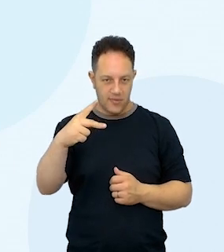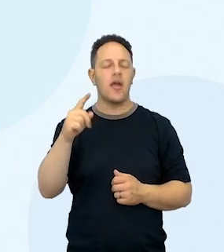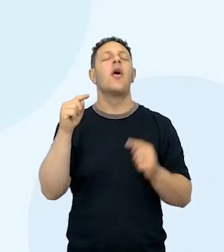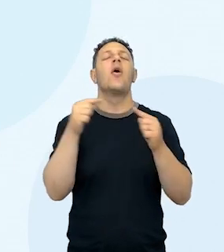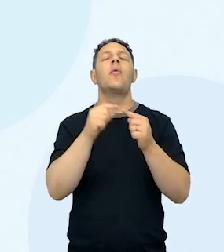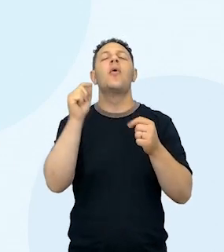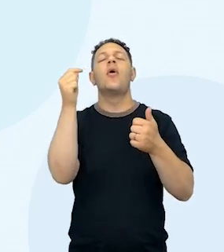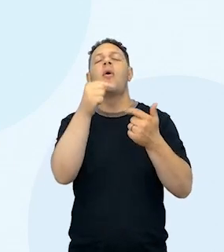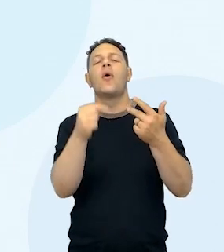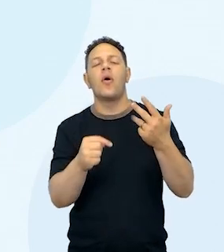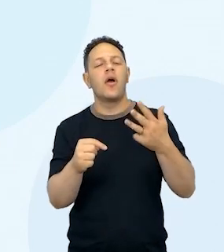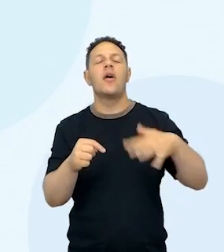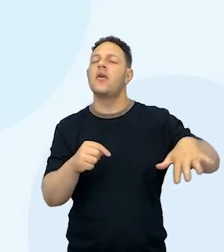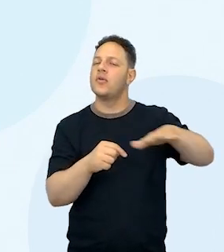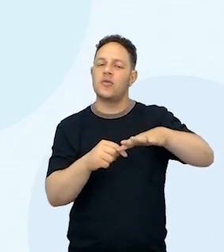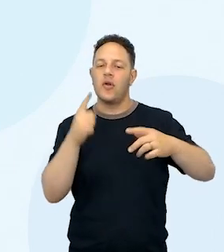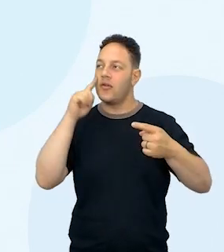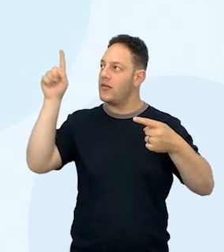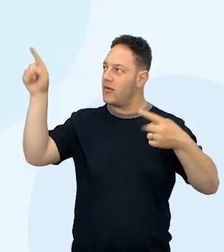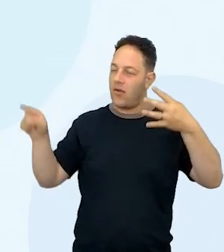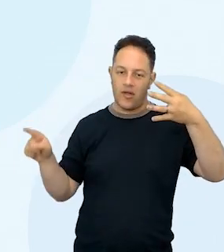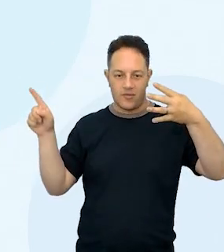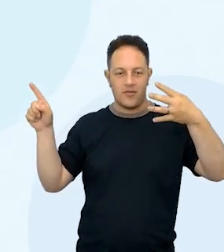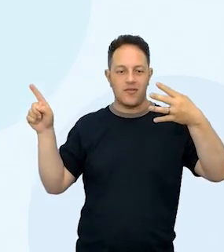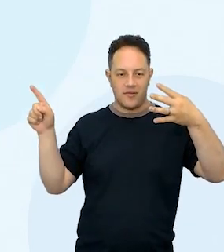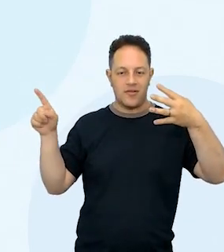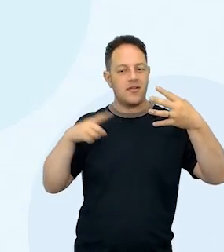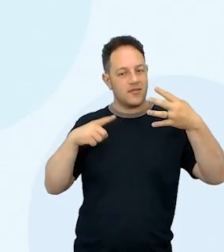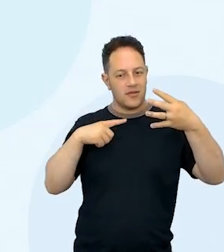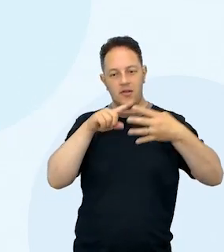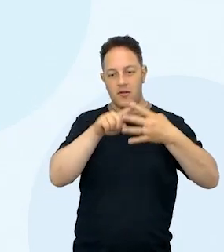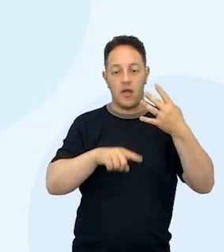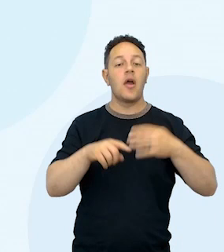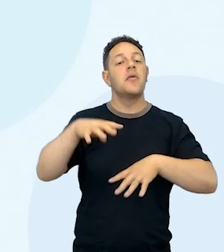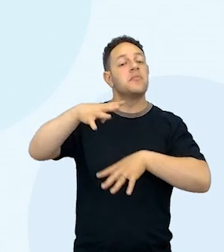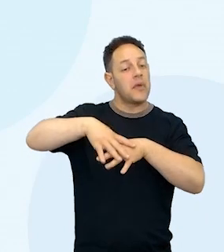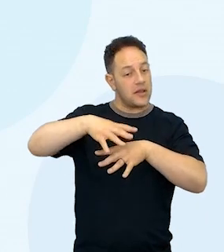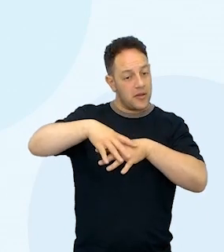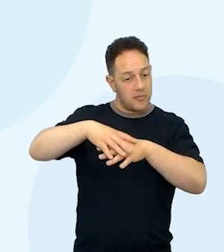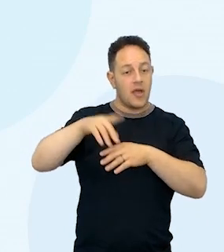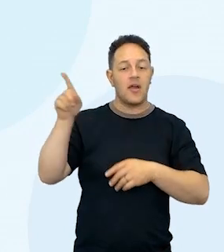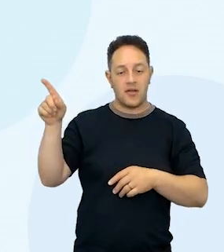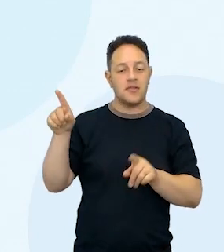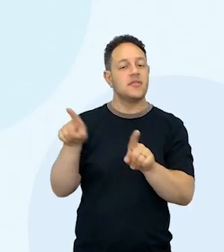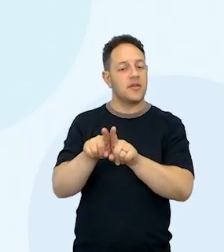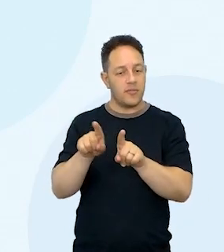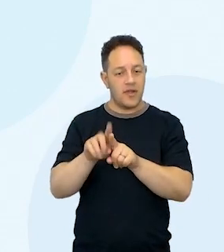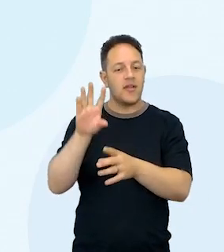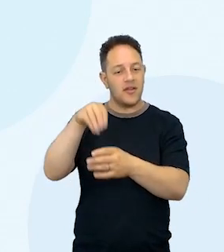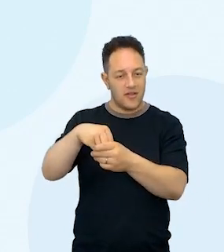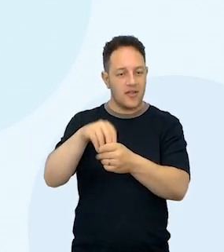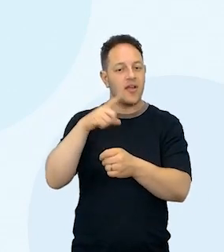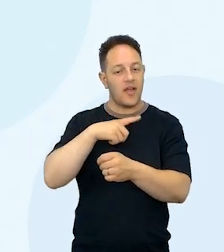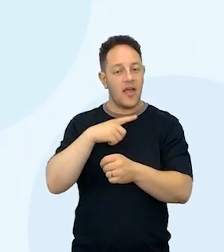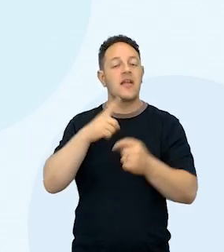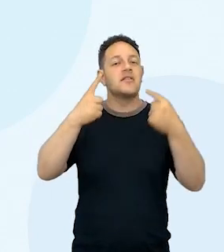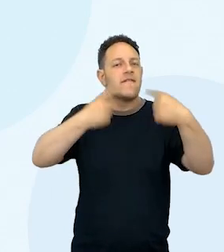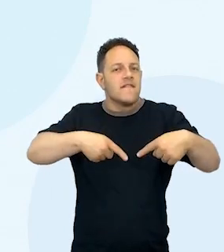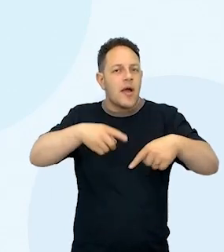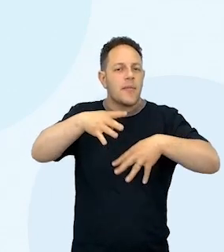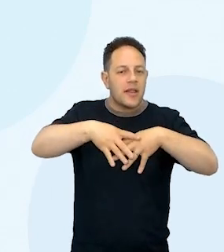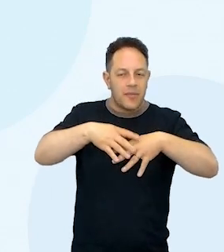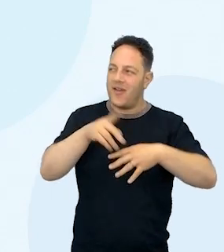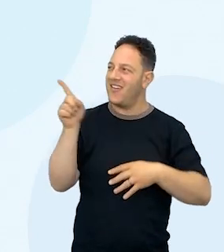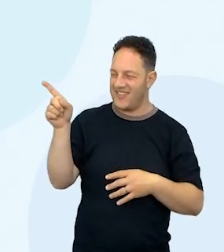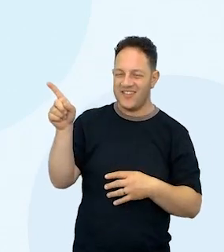áreas de conhecimento, ciências da natureza, ciências humanas, a matemática está na área de desafios matemáticos,